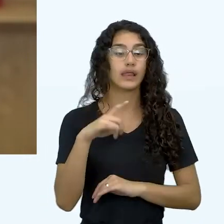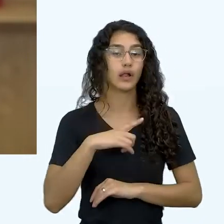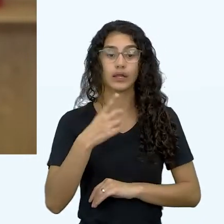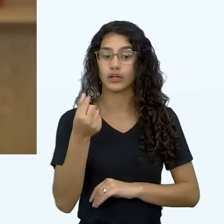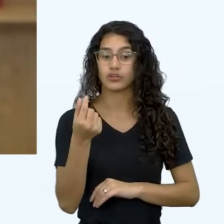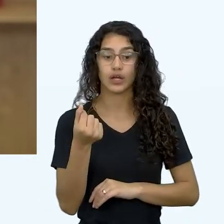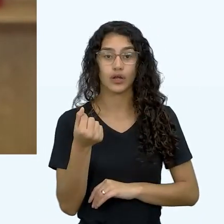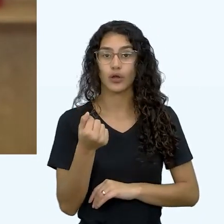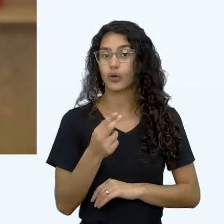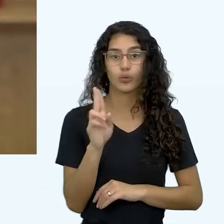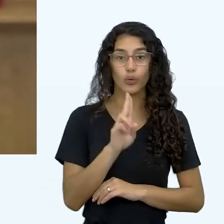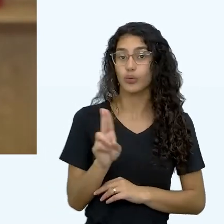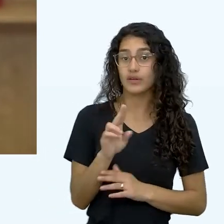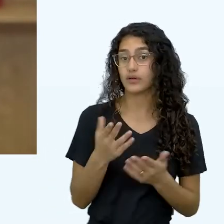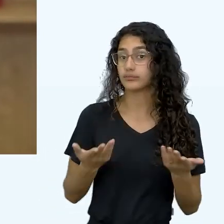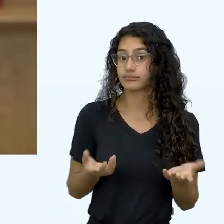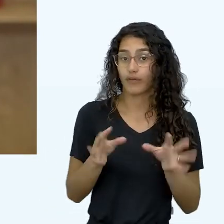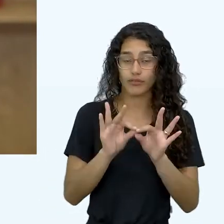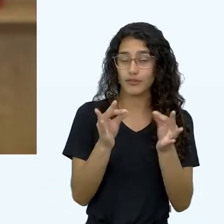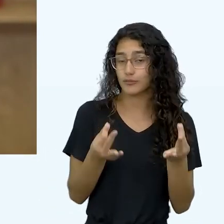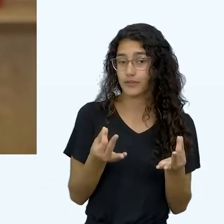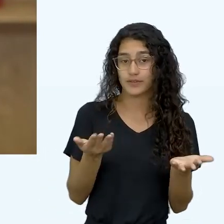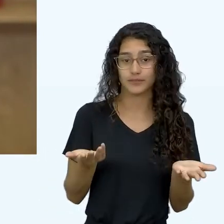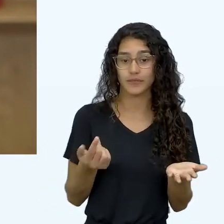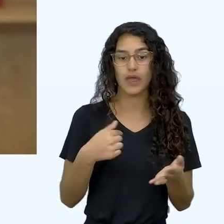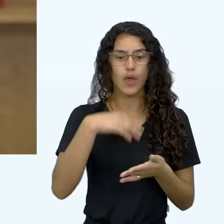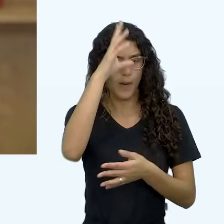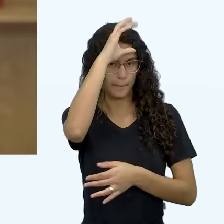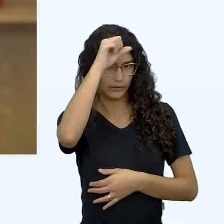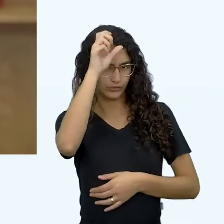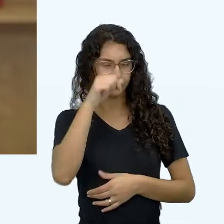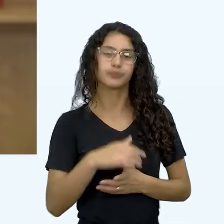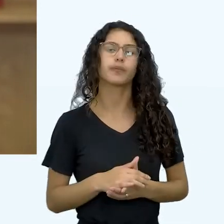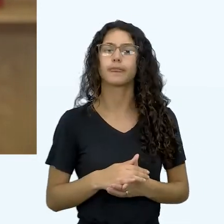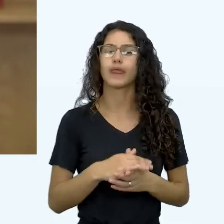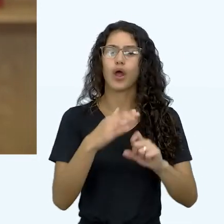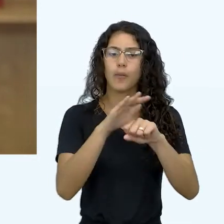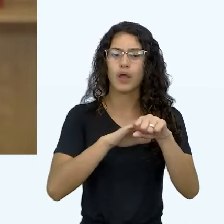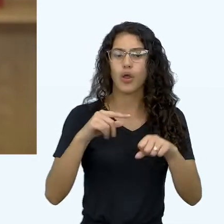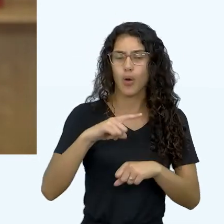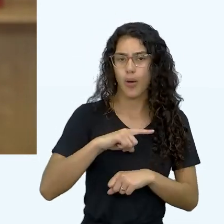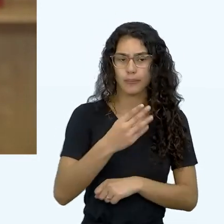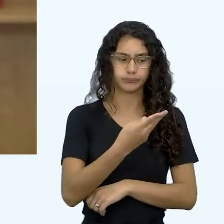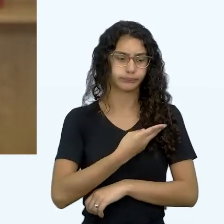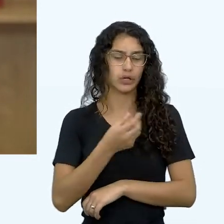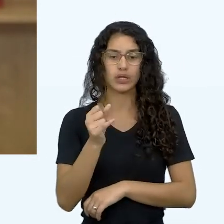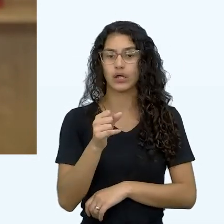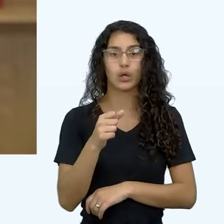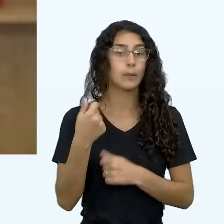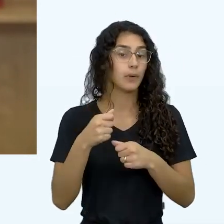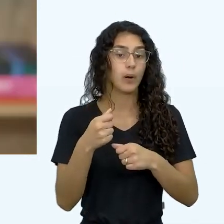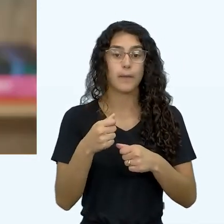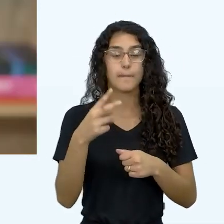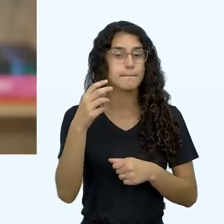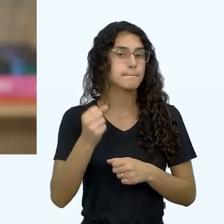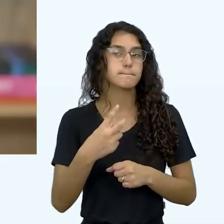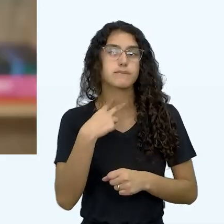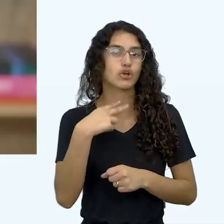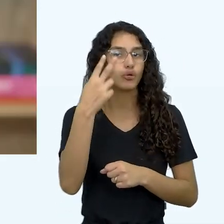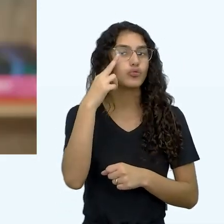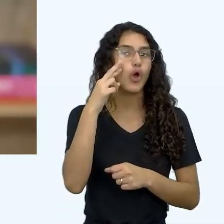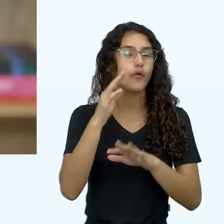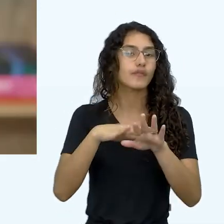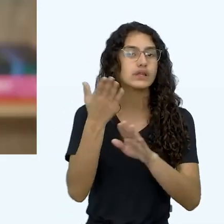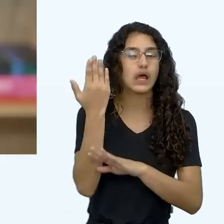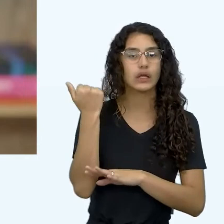dinheiro, não use dinheiro. É simples assim. Eu aprendi, quando eu estava conversando com o Kiyosaki, que você não deve antecipar seus sonhos. Então as